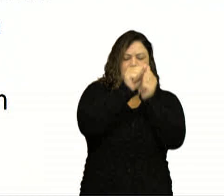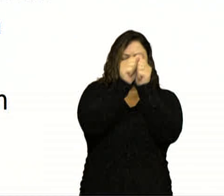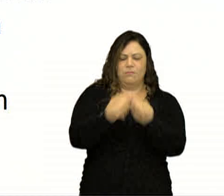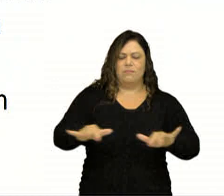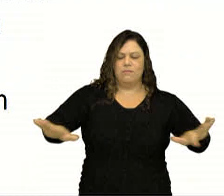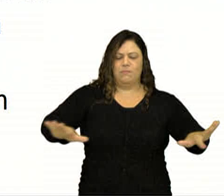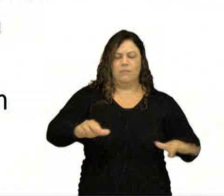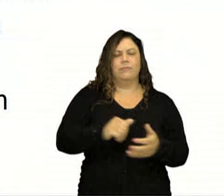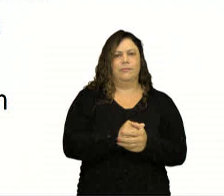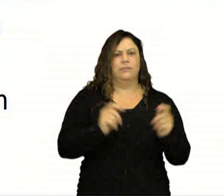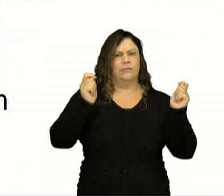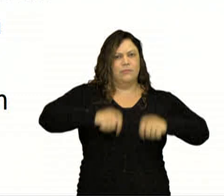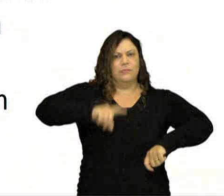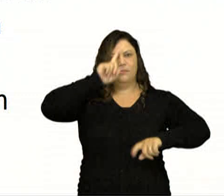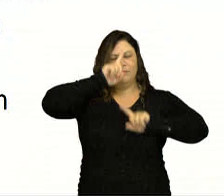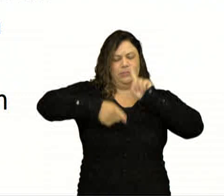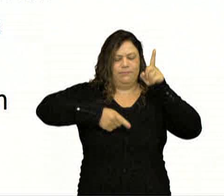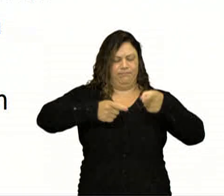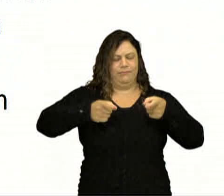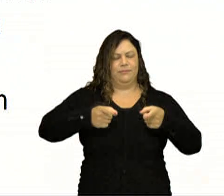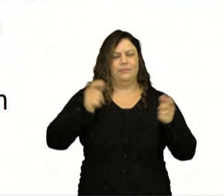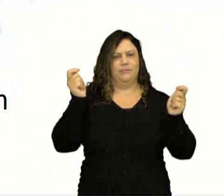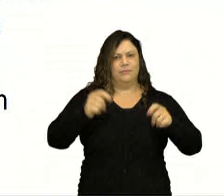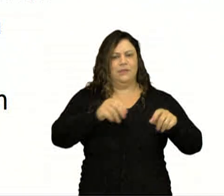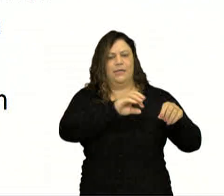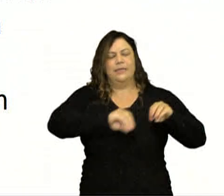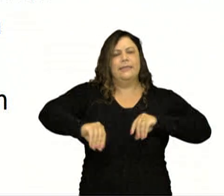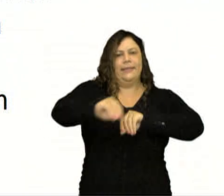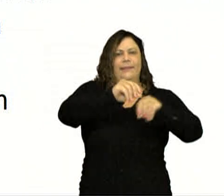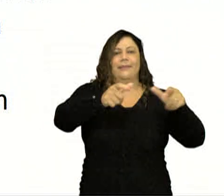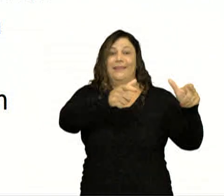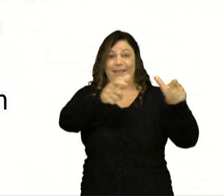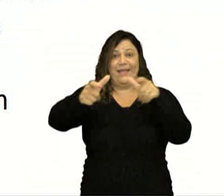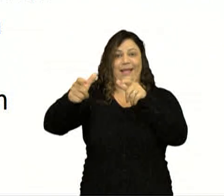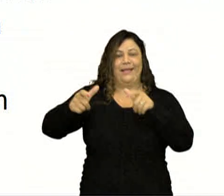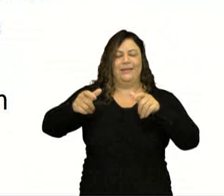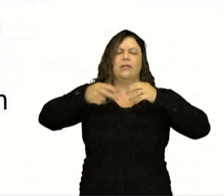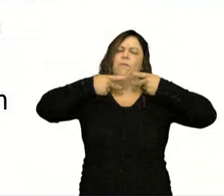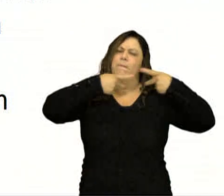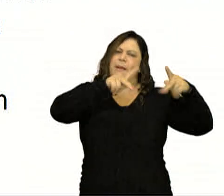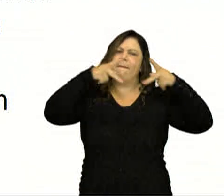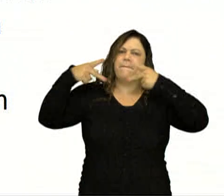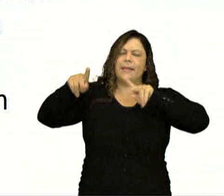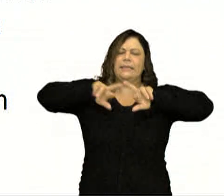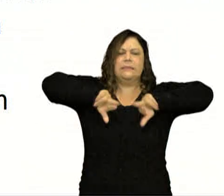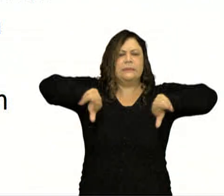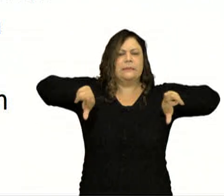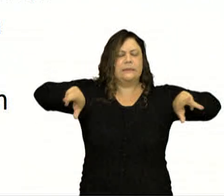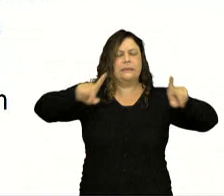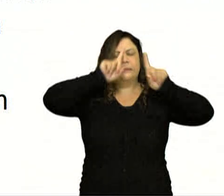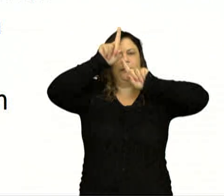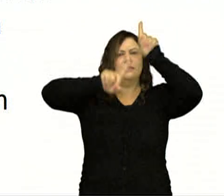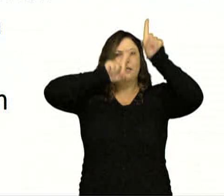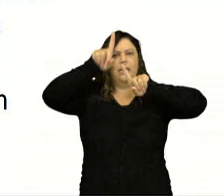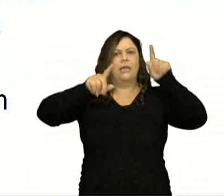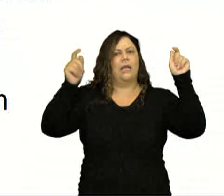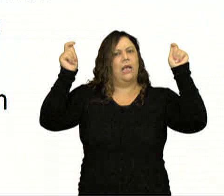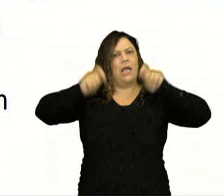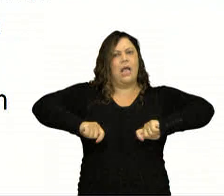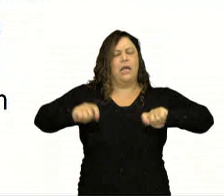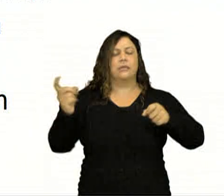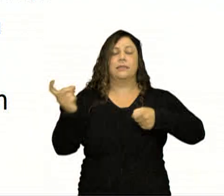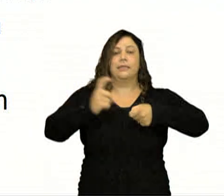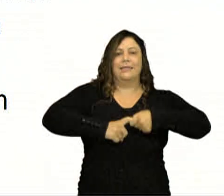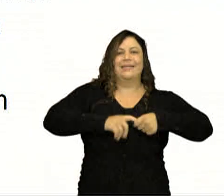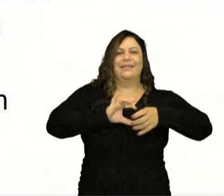novamente, territorial. Em 1938, pregando a ideia do pan-germanismo, ele anexa a Áustria, que